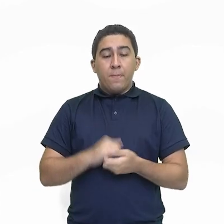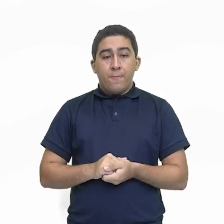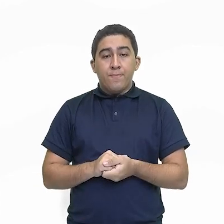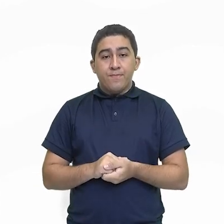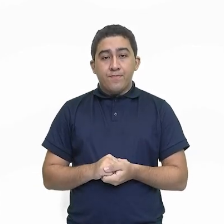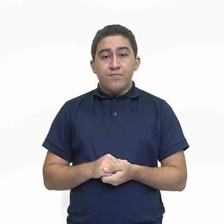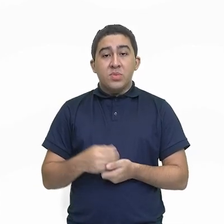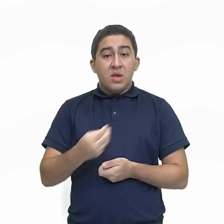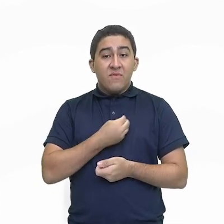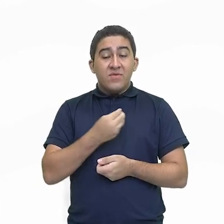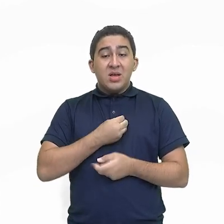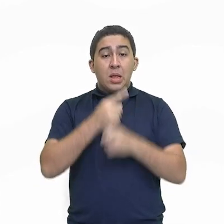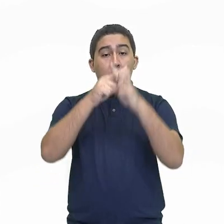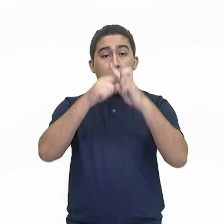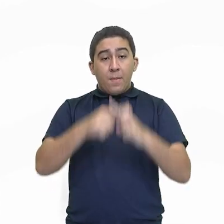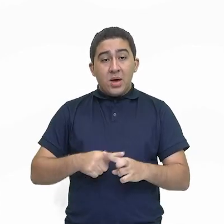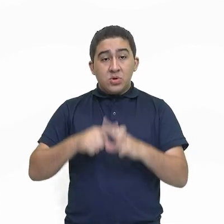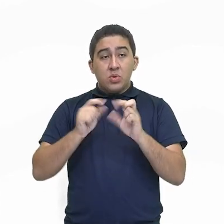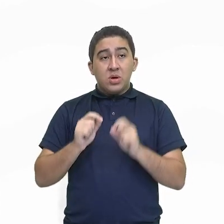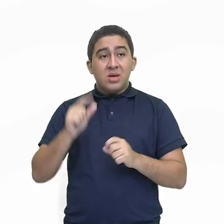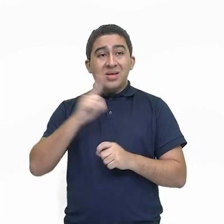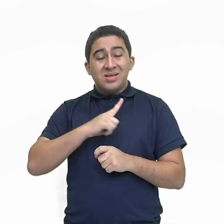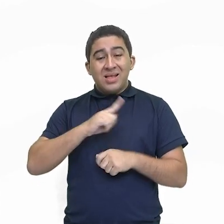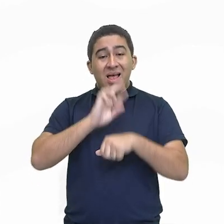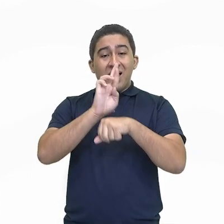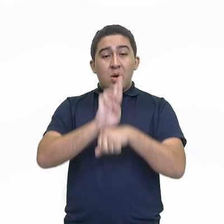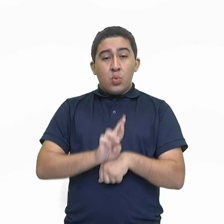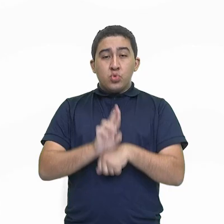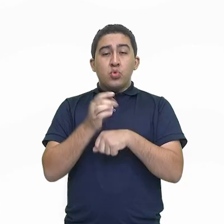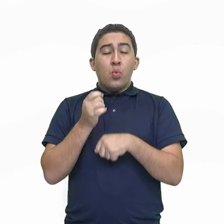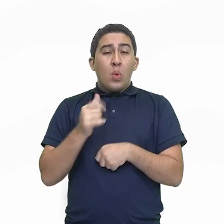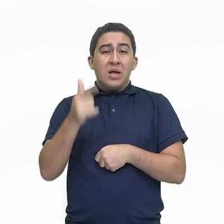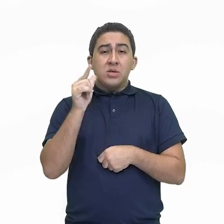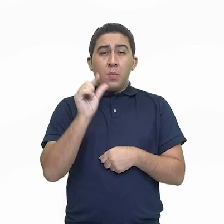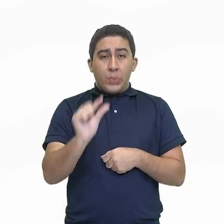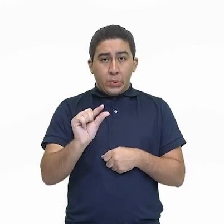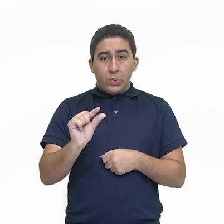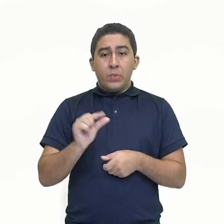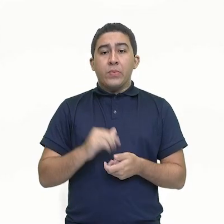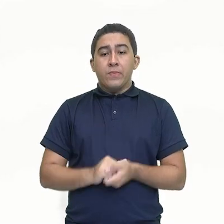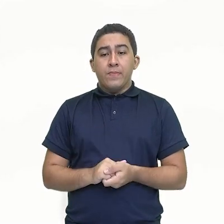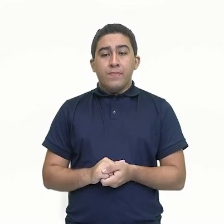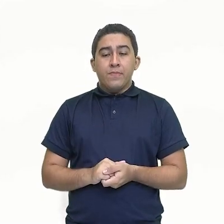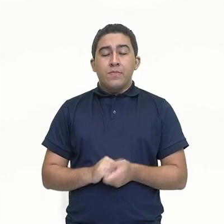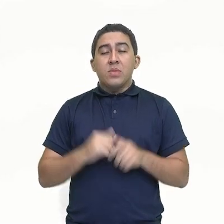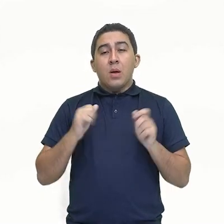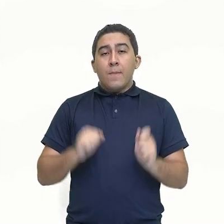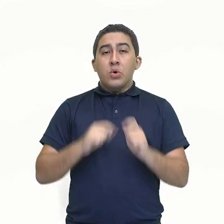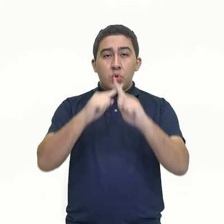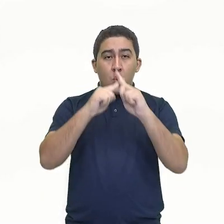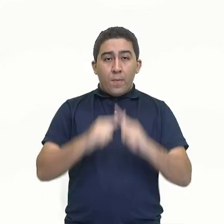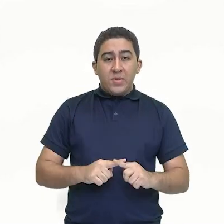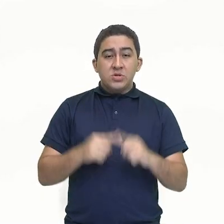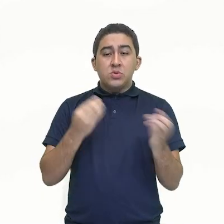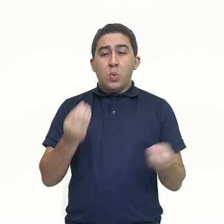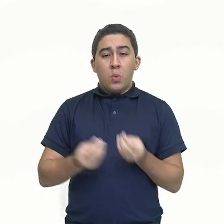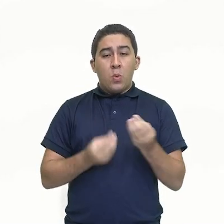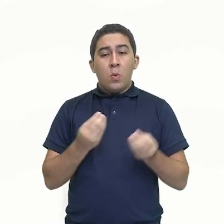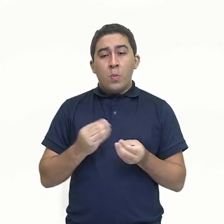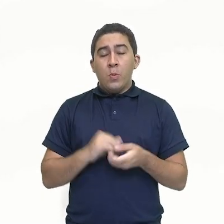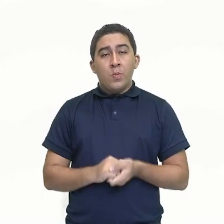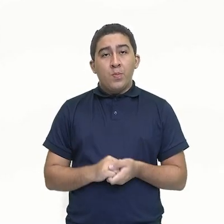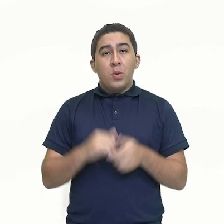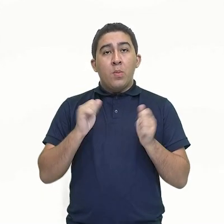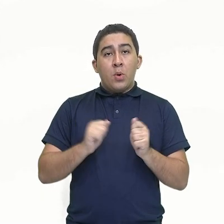Os organismos competem por recursos limitados. Então, o que eles podem competir? Eles